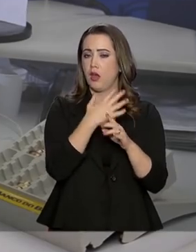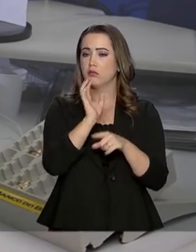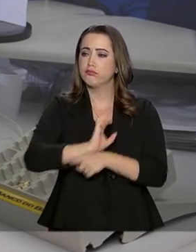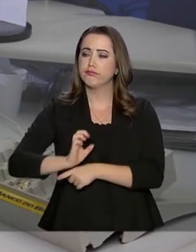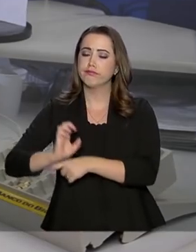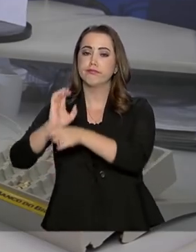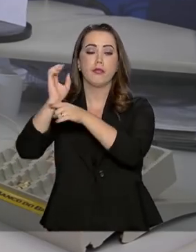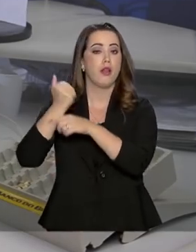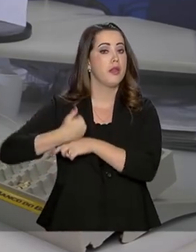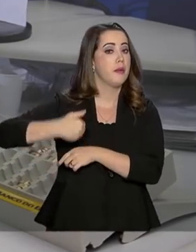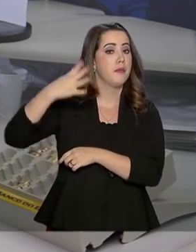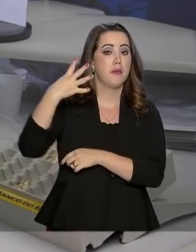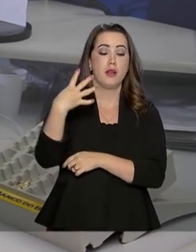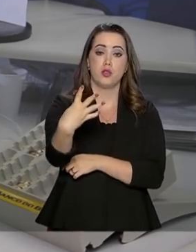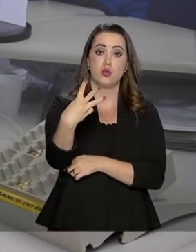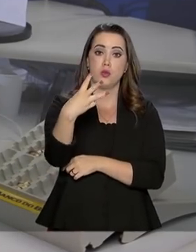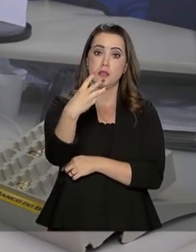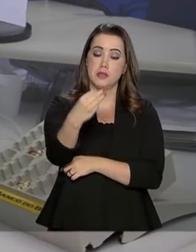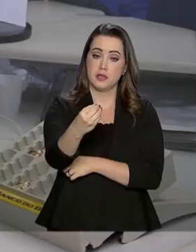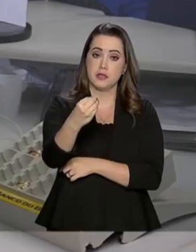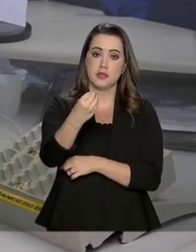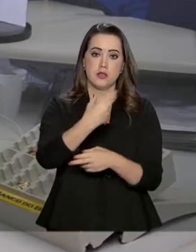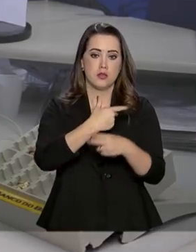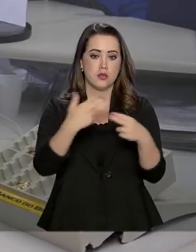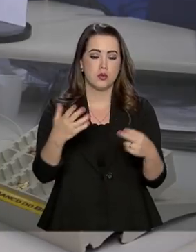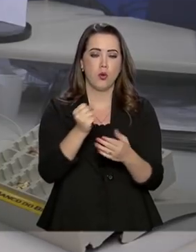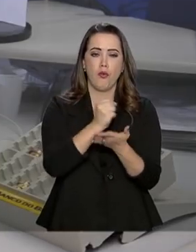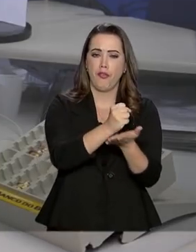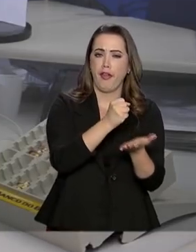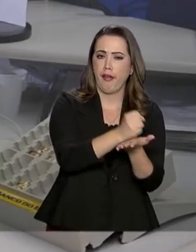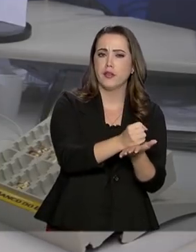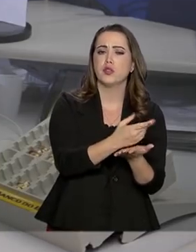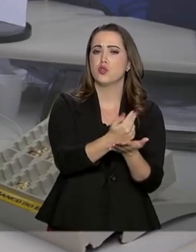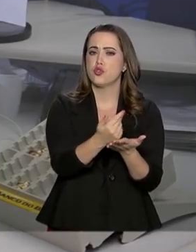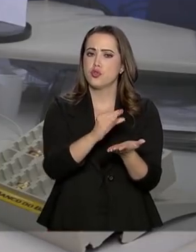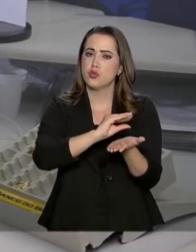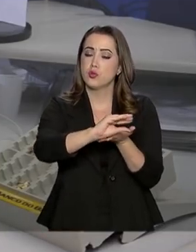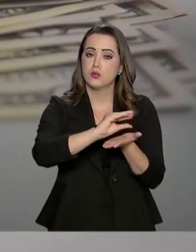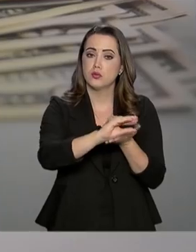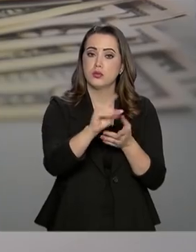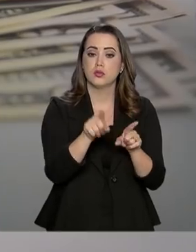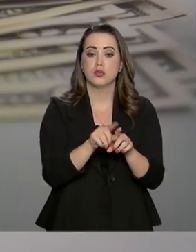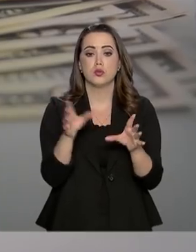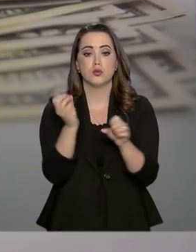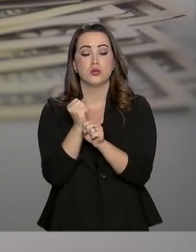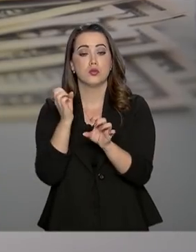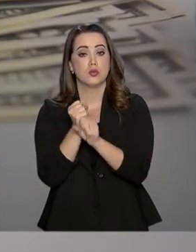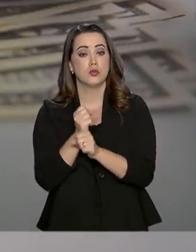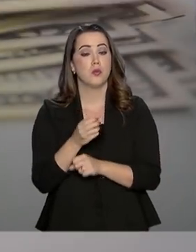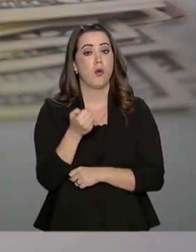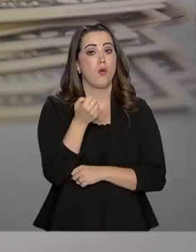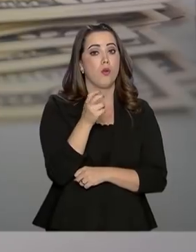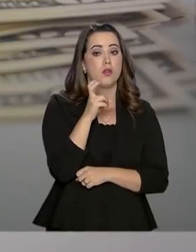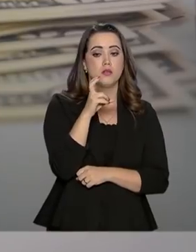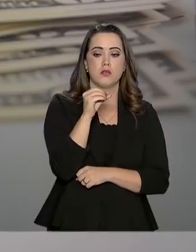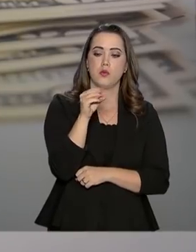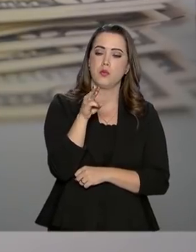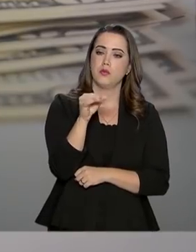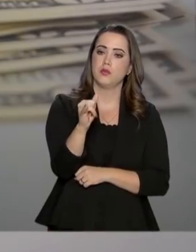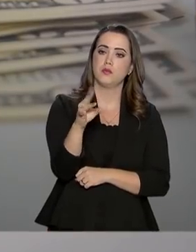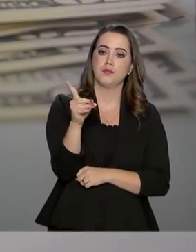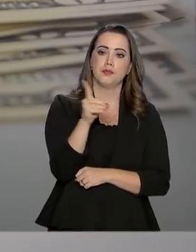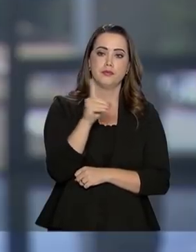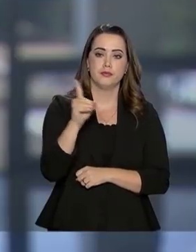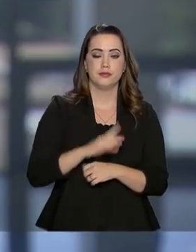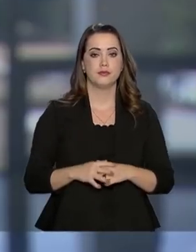430 financiamentos, doações e garantias que somam quase 50 bilhões de